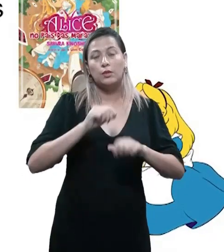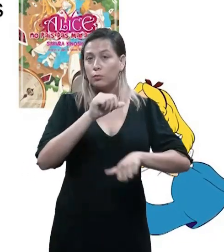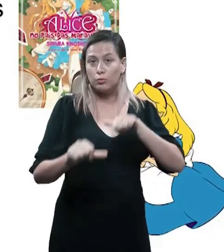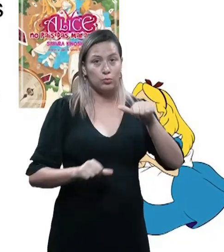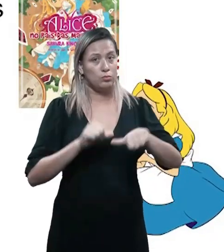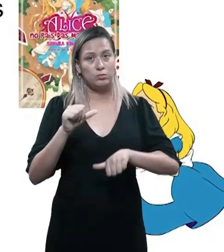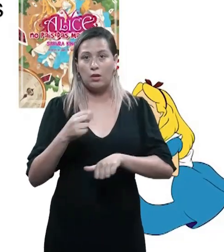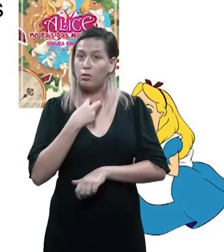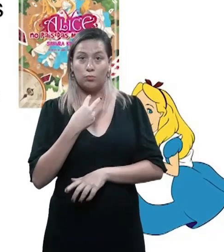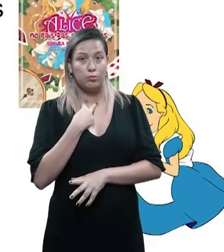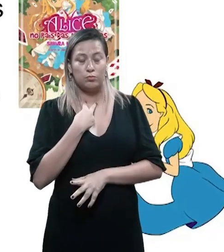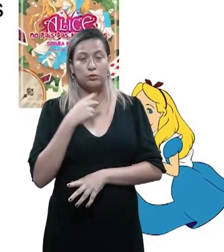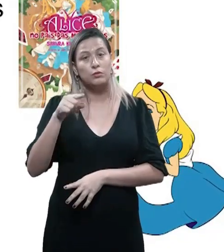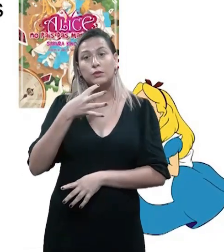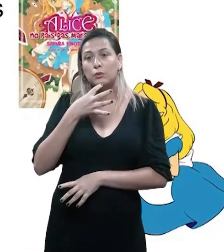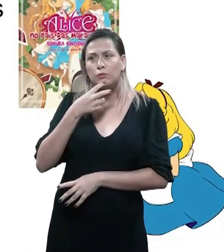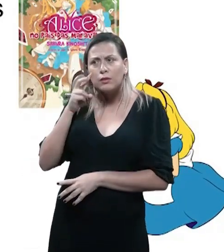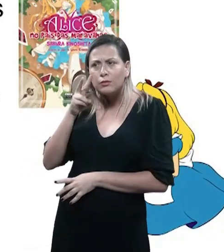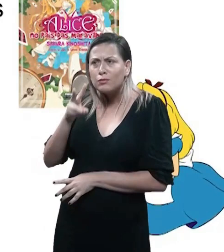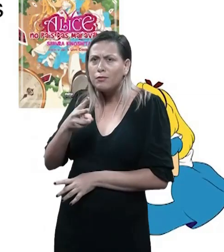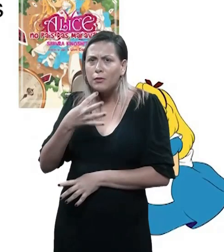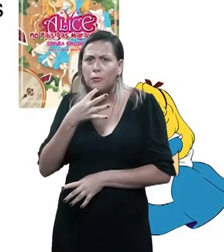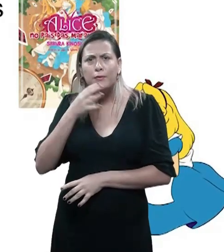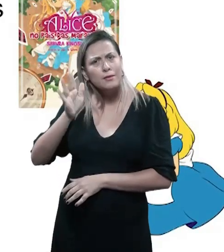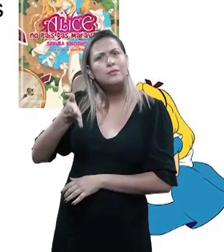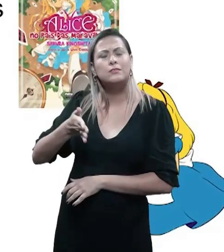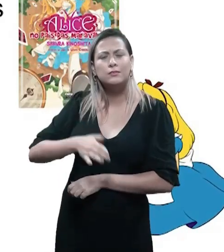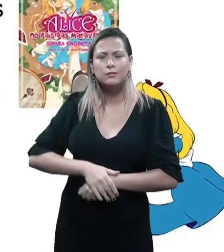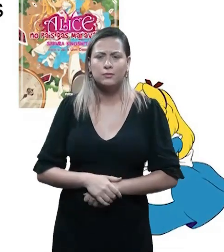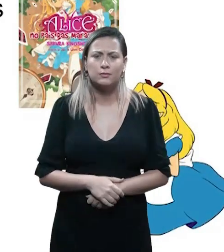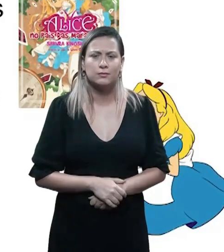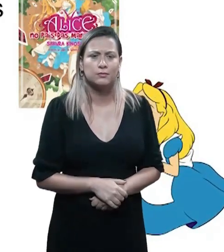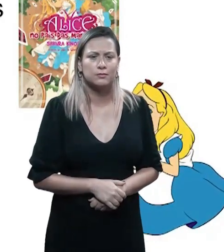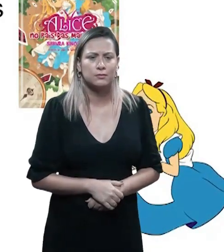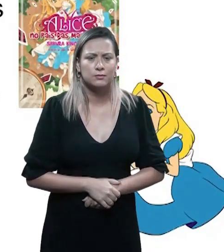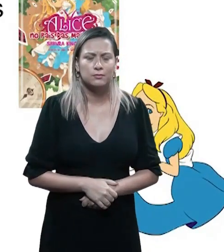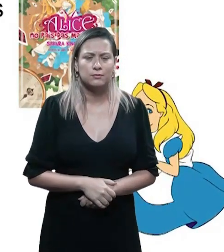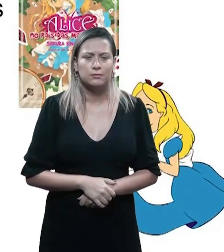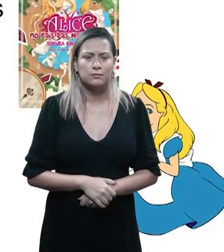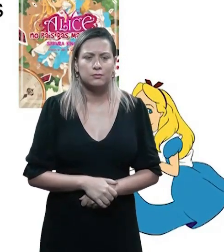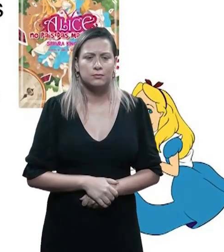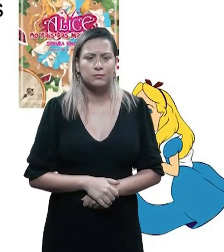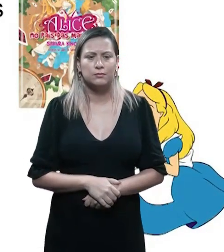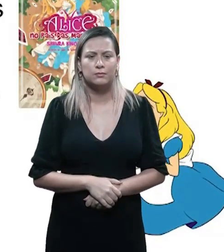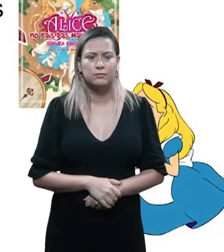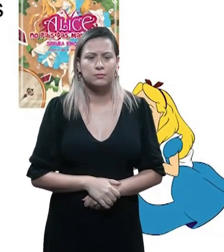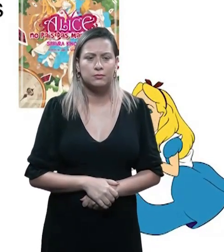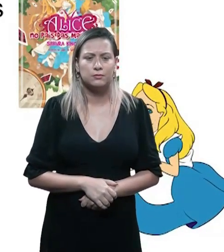que não pode mudar e que são conhecidas. Assim que você bate o olho, que você lê, você já sabe que se trata